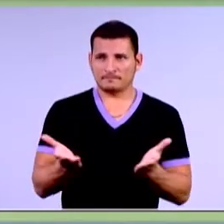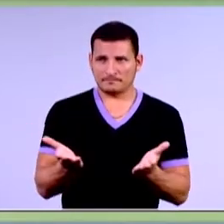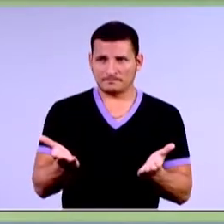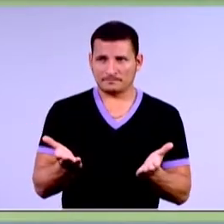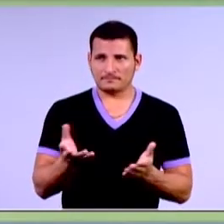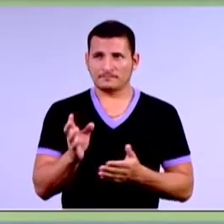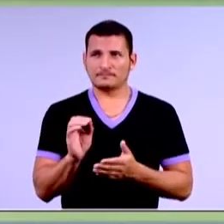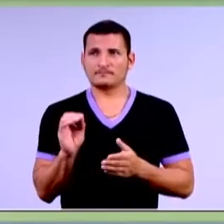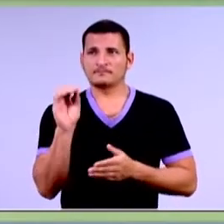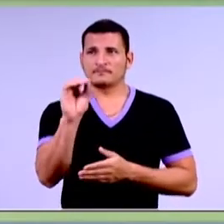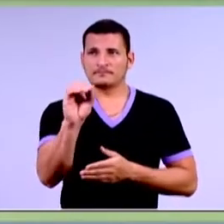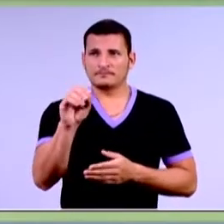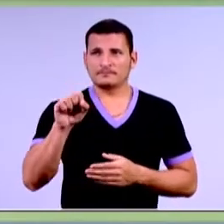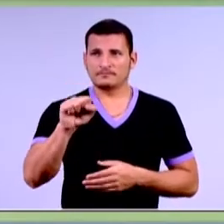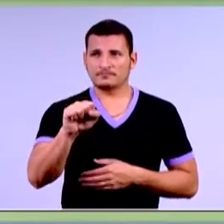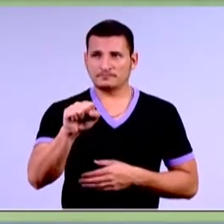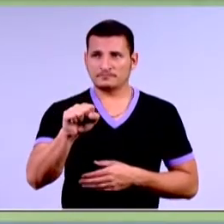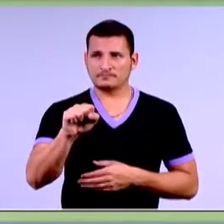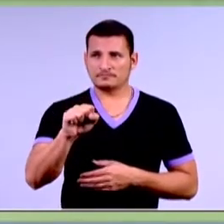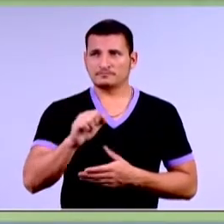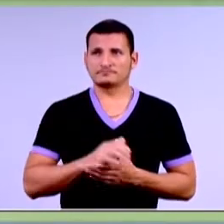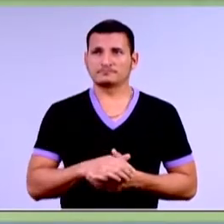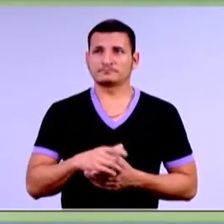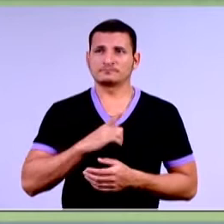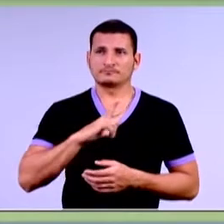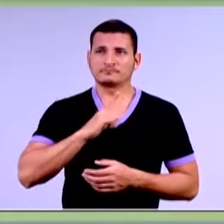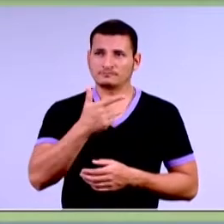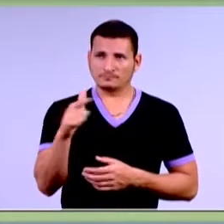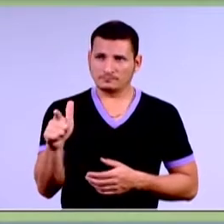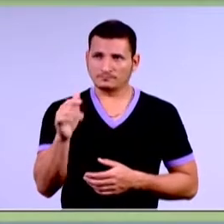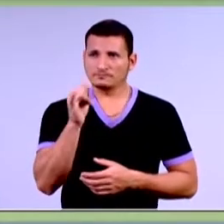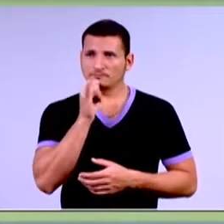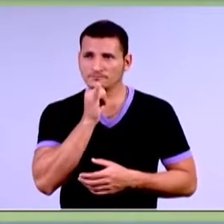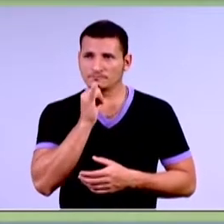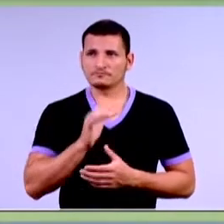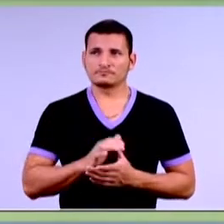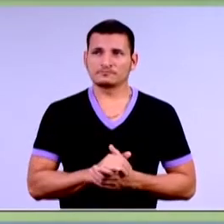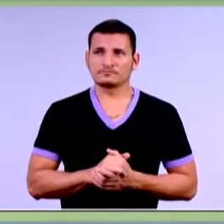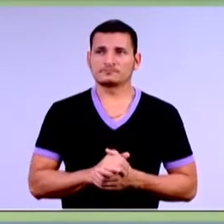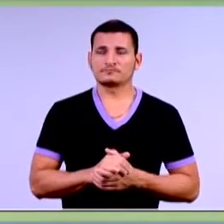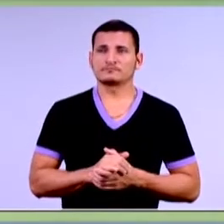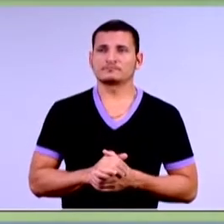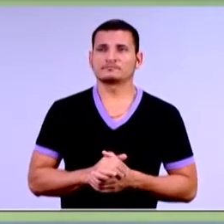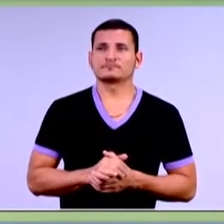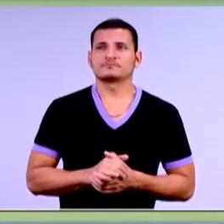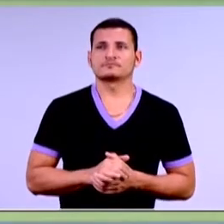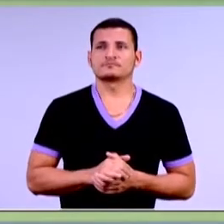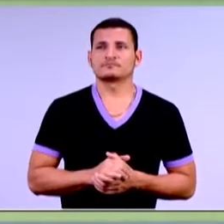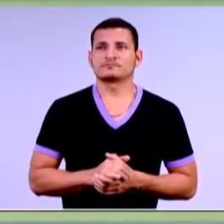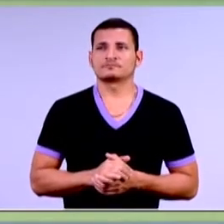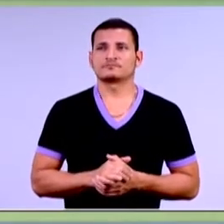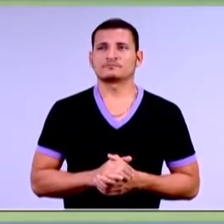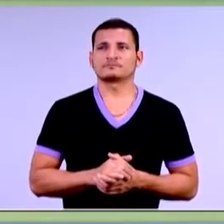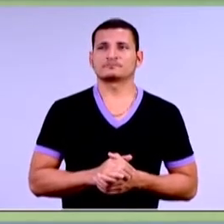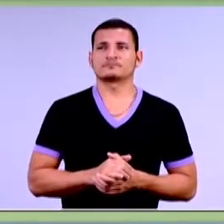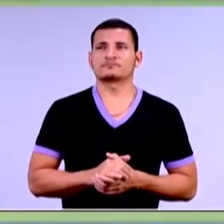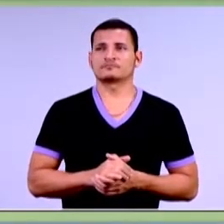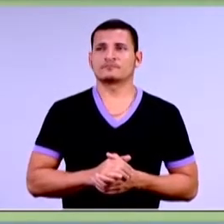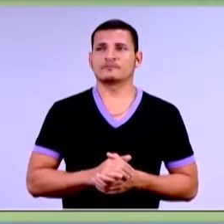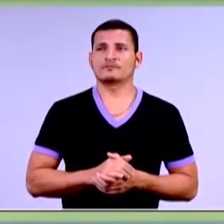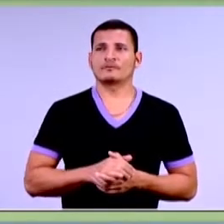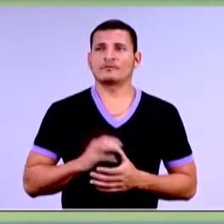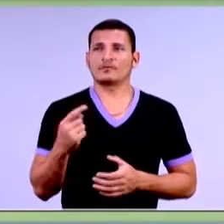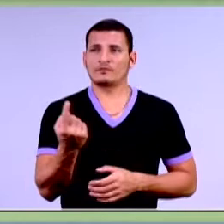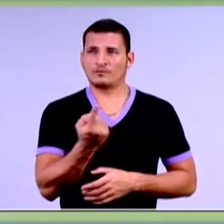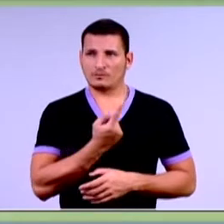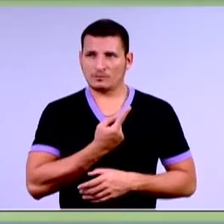acrescento s e nós temos o outro exemplo mullins em porto velho nós moramos